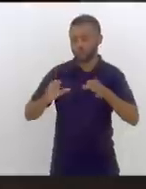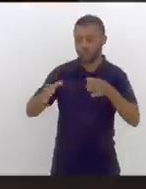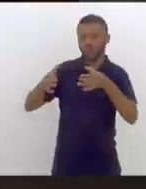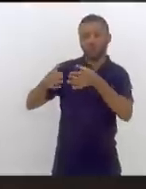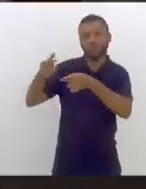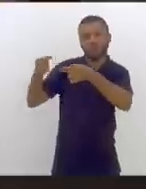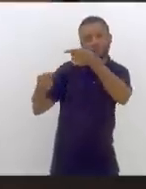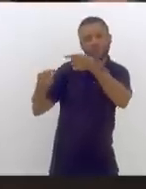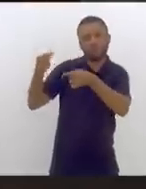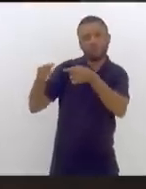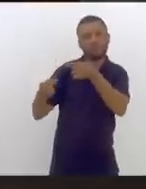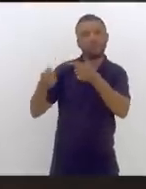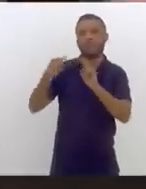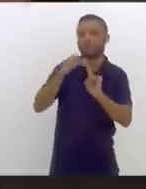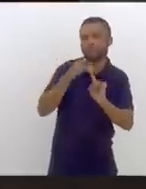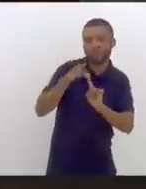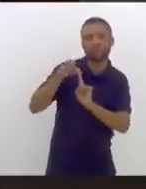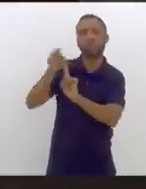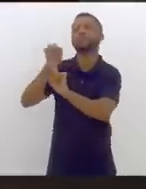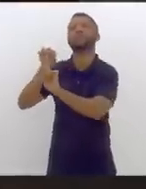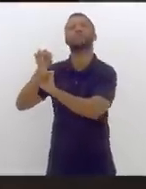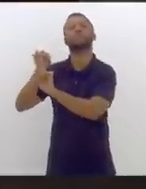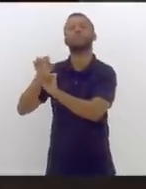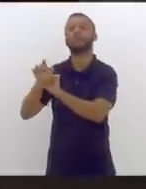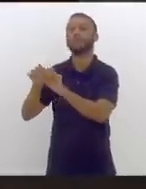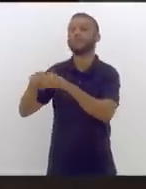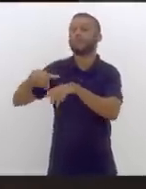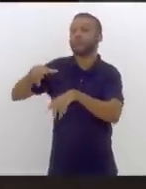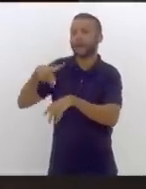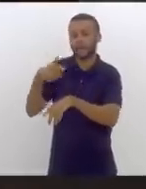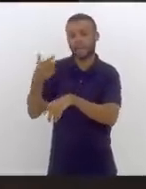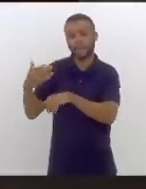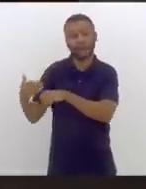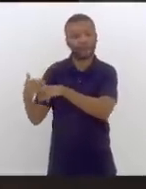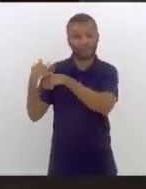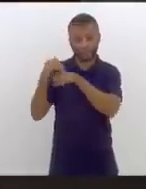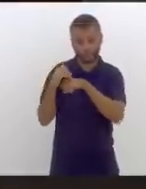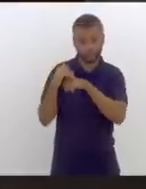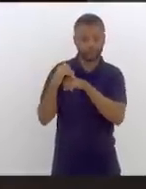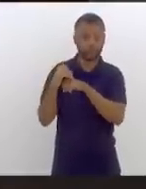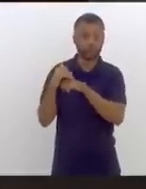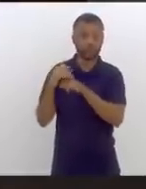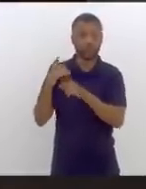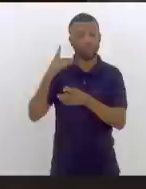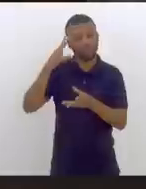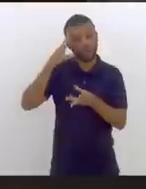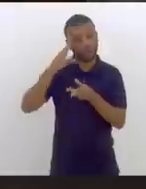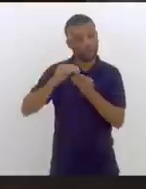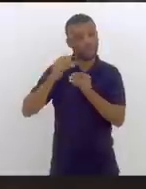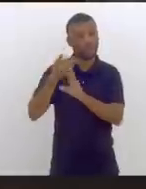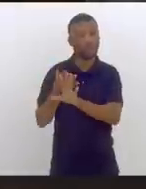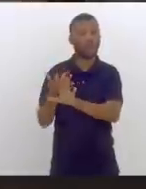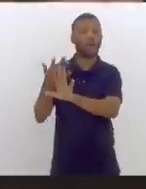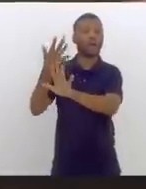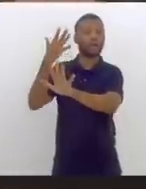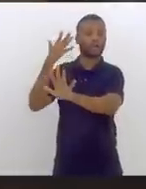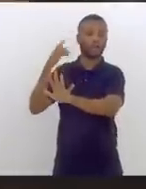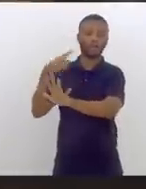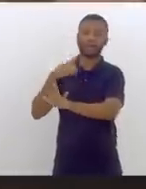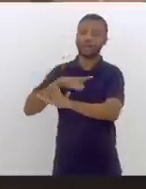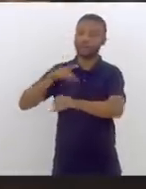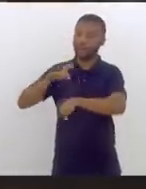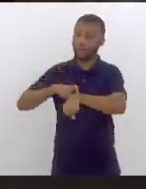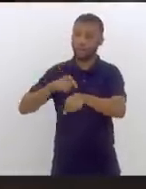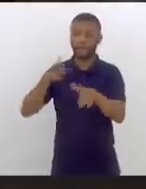a ir a quem de direito para a gente poderem ver porque eu entendi que lá atrás nós teríamos 10 dias